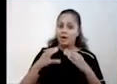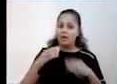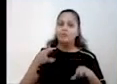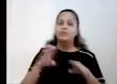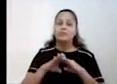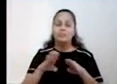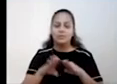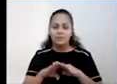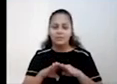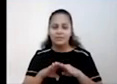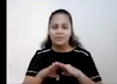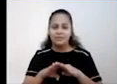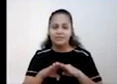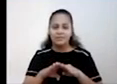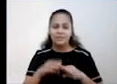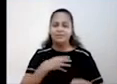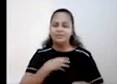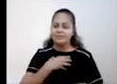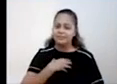um parangolé.